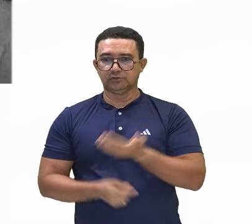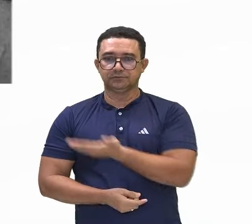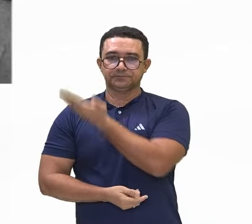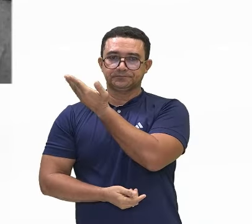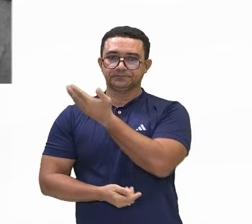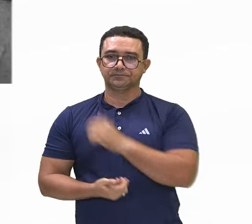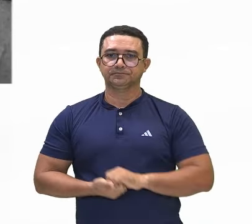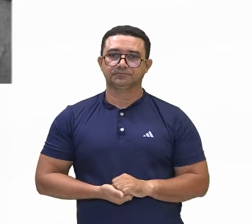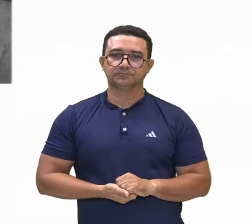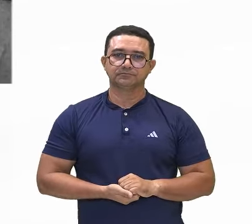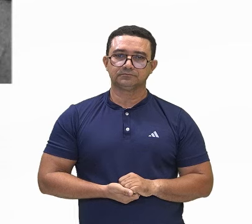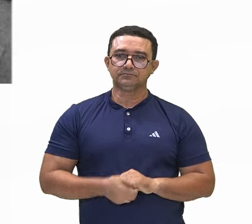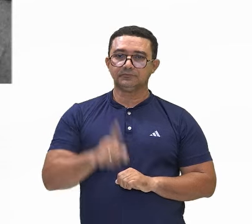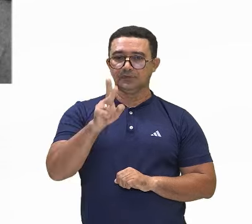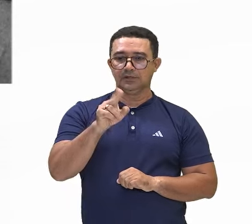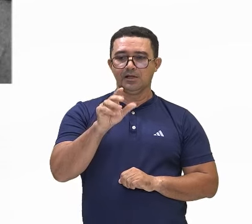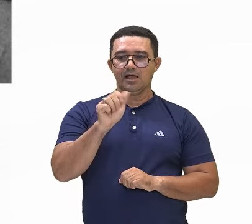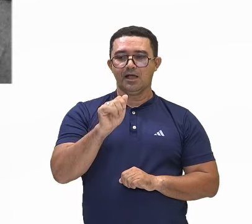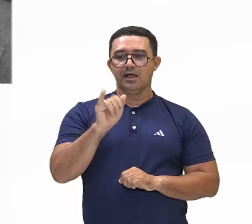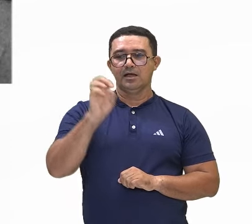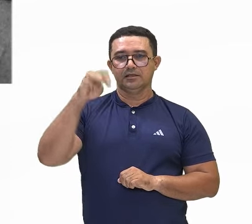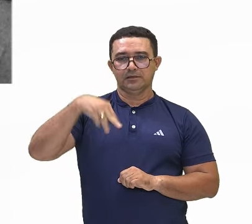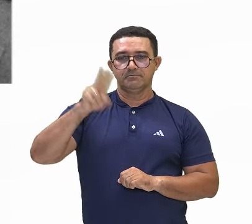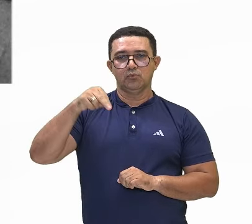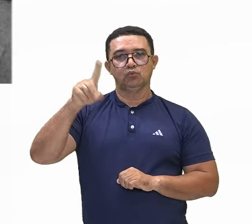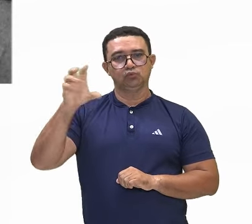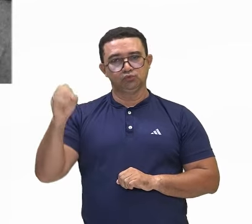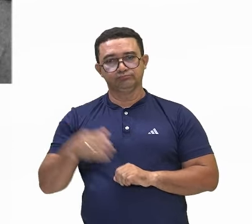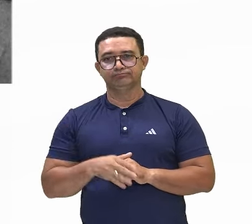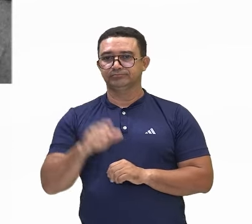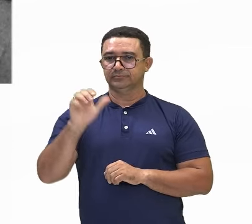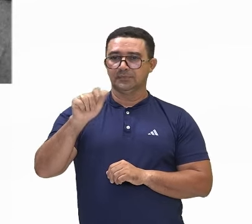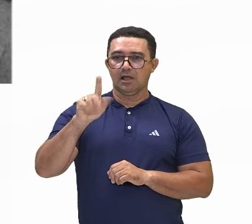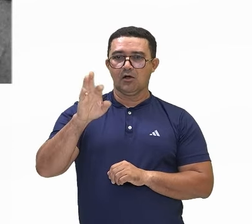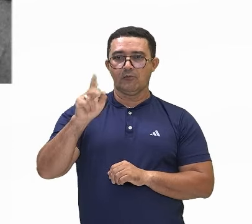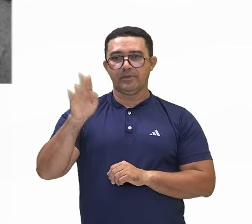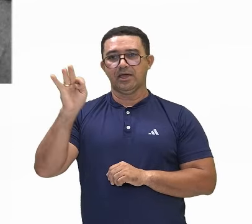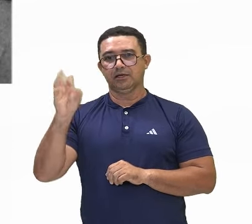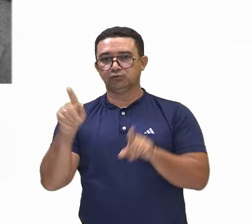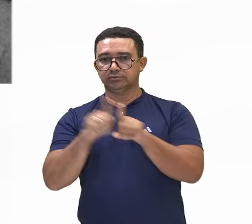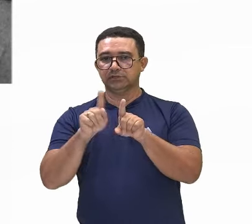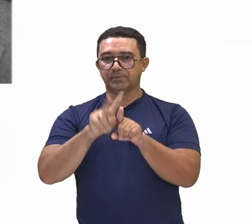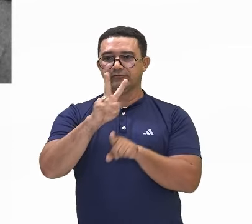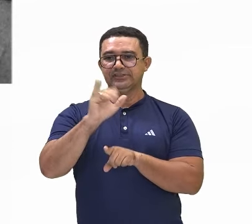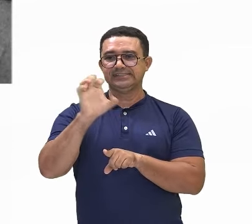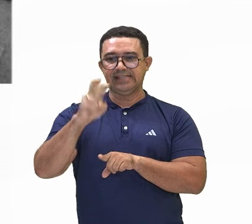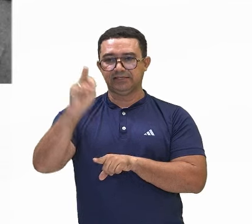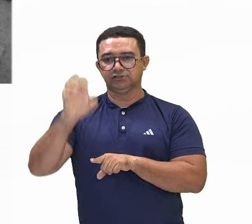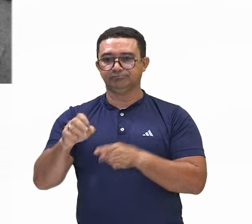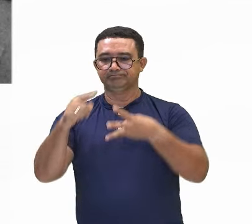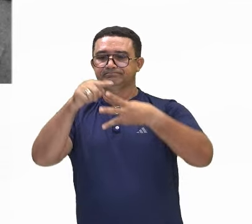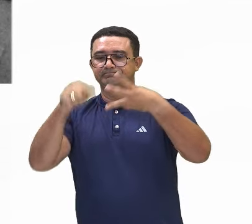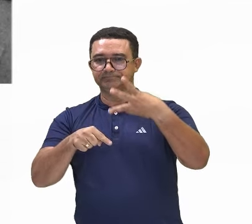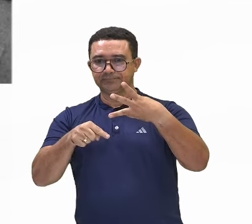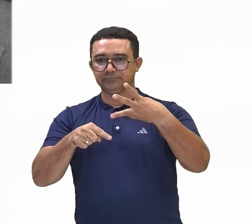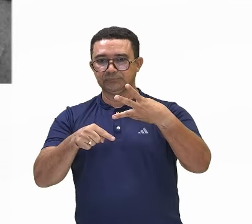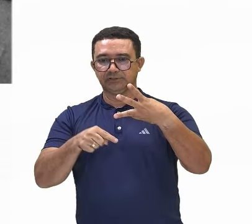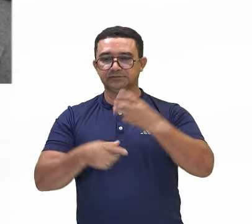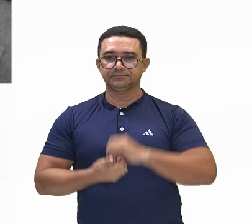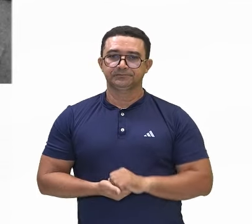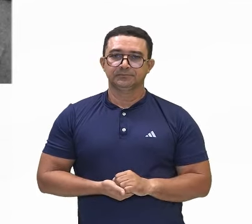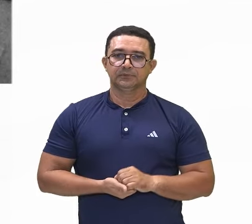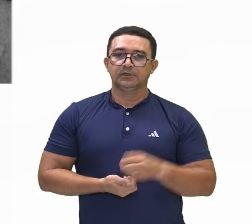Nós também tivemos Raimundo Correia, Alberto de Oliveira e Vicente de Carvalho. Então está na ordem respectiva aí.